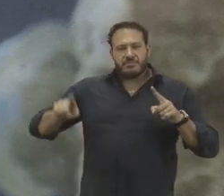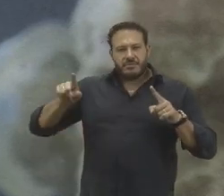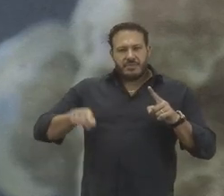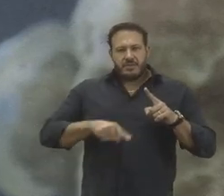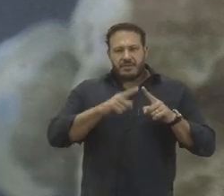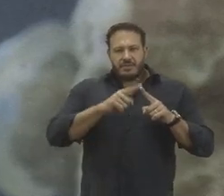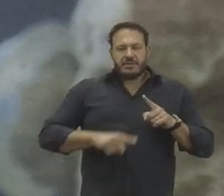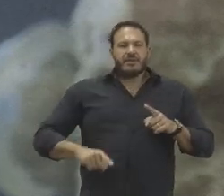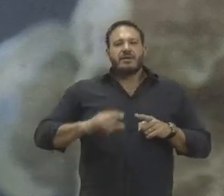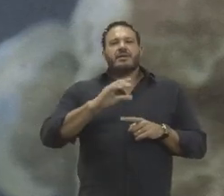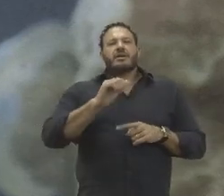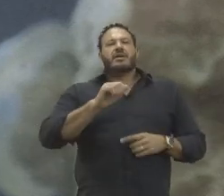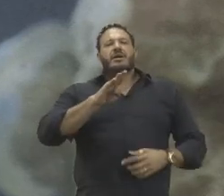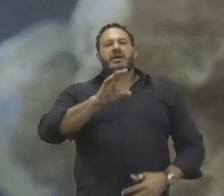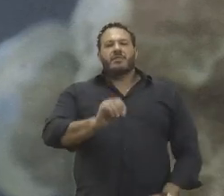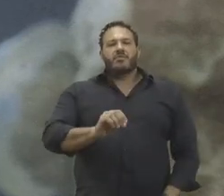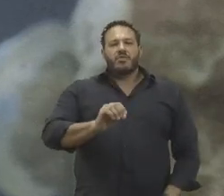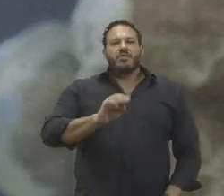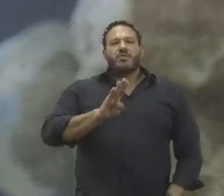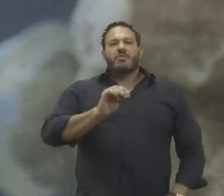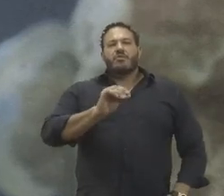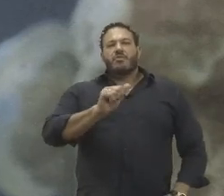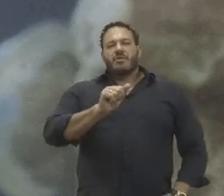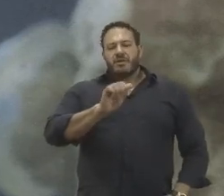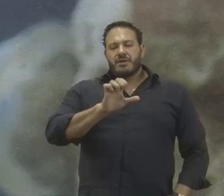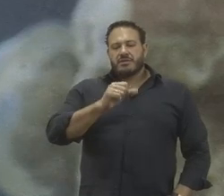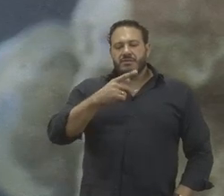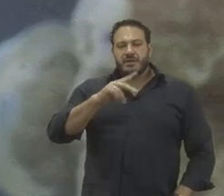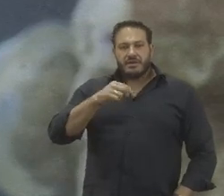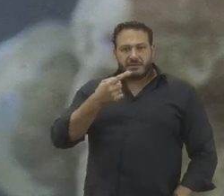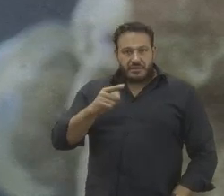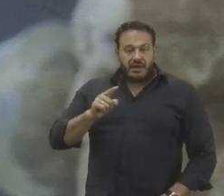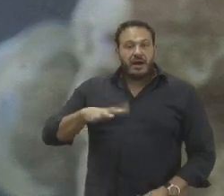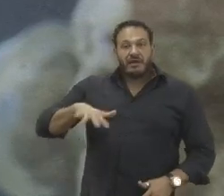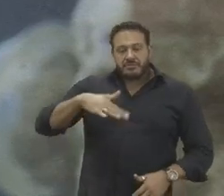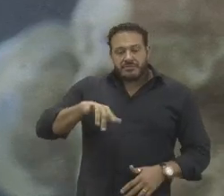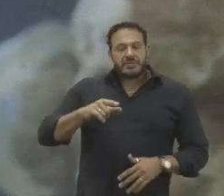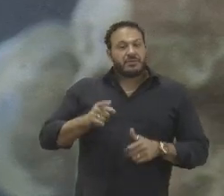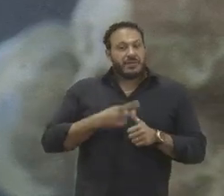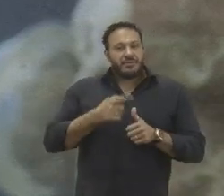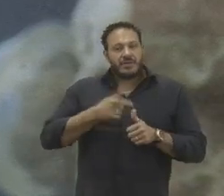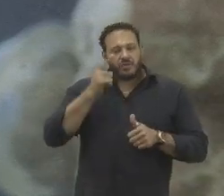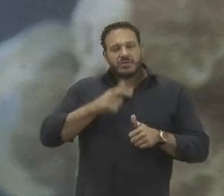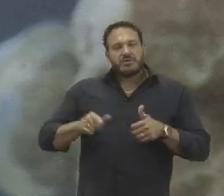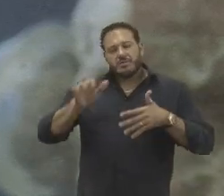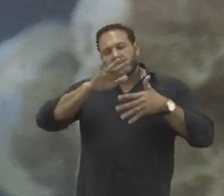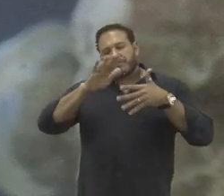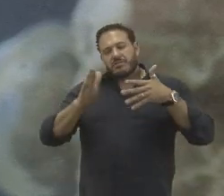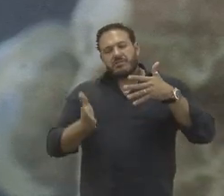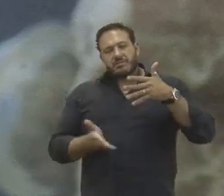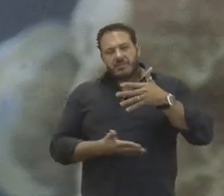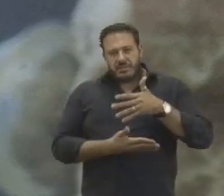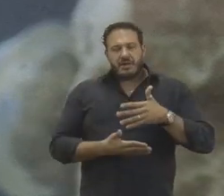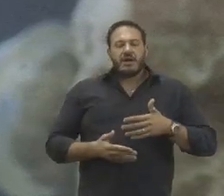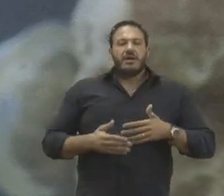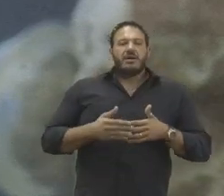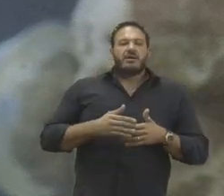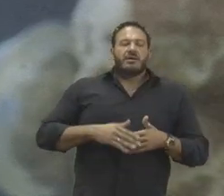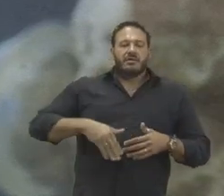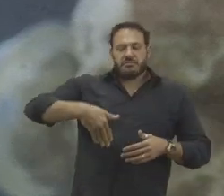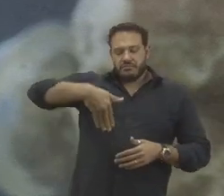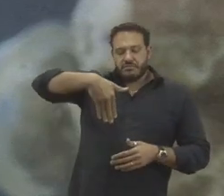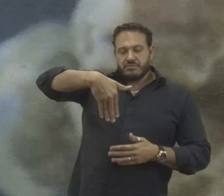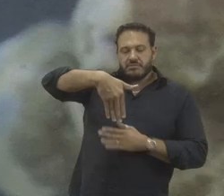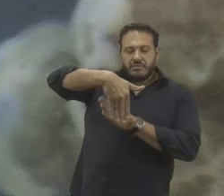Cabo da Boa Esperança né o Bartolomeu Dias foi o primeiro a a conseguir contornar o extremo sul da África eh